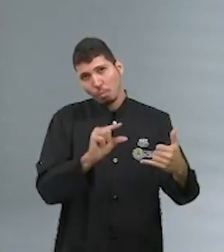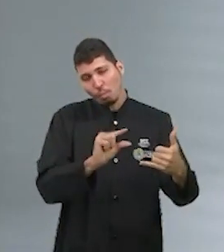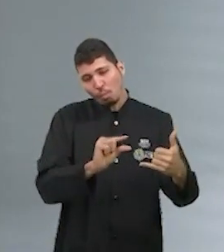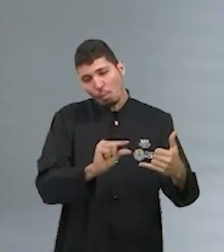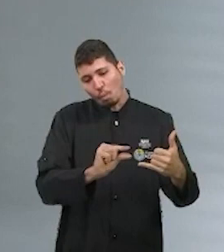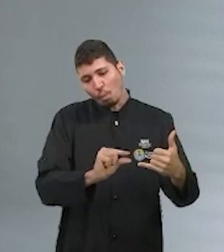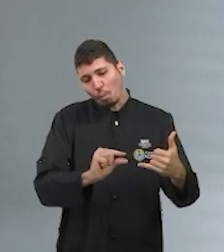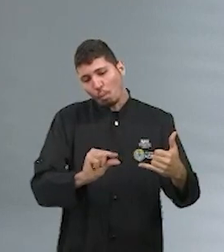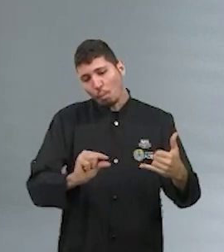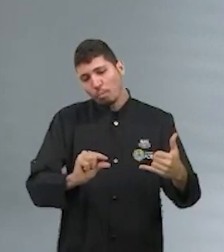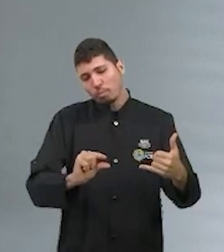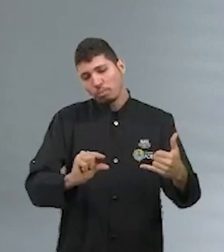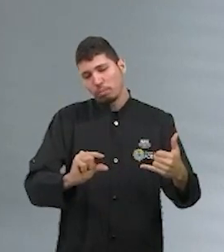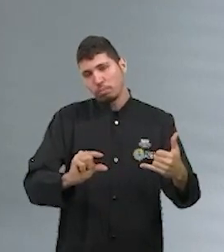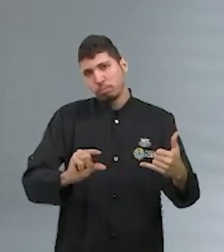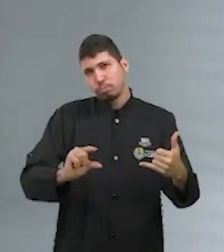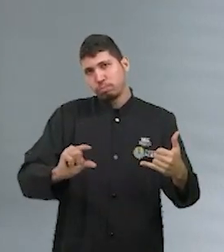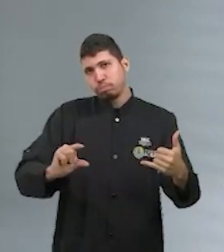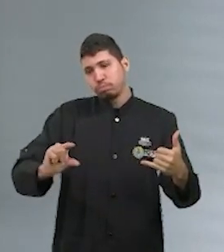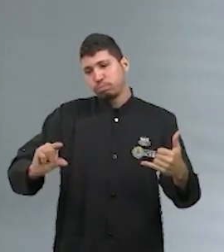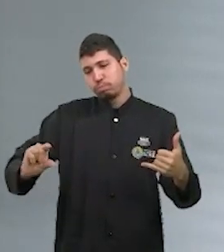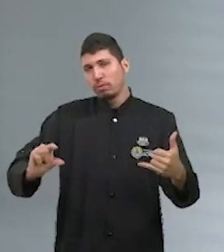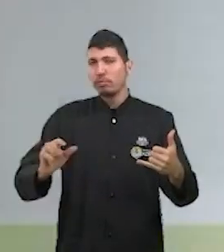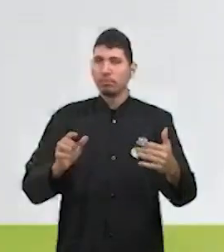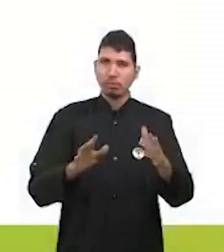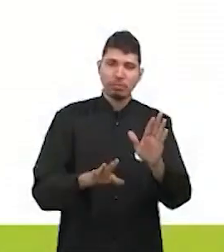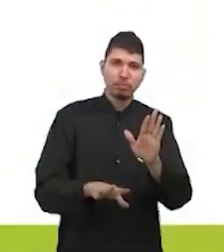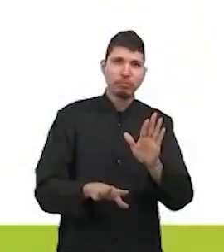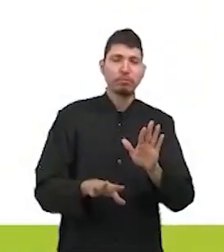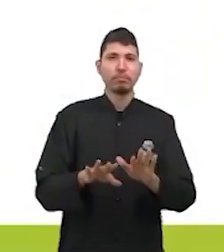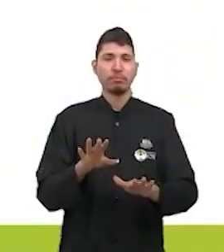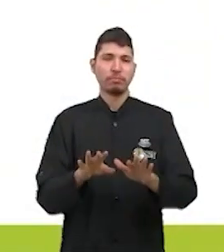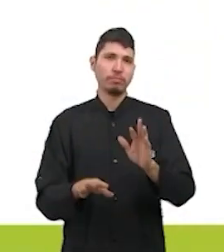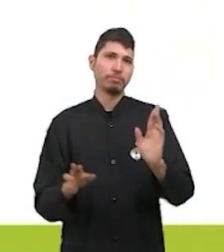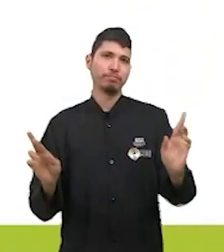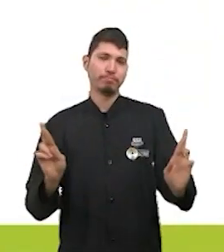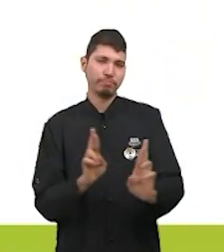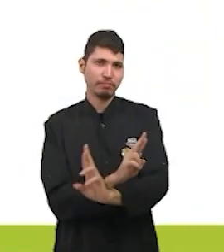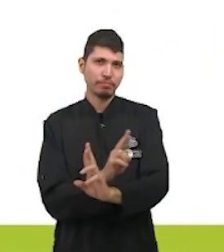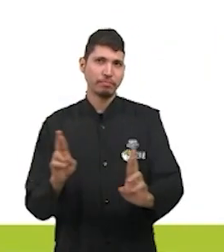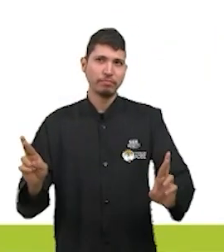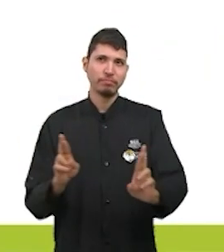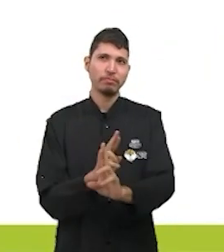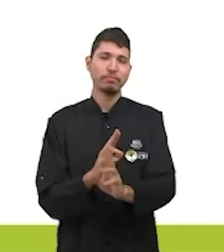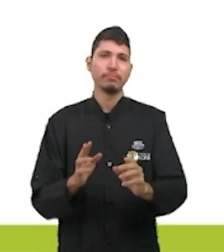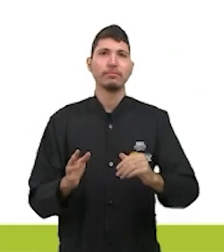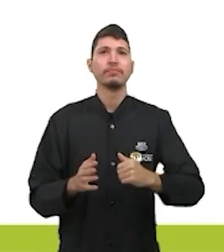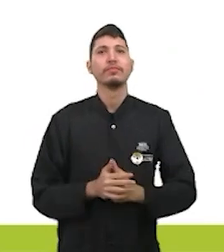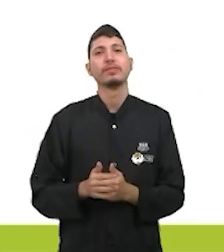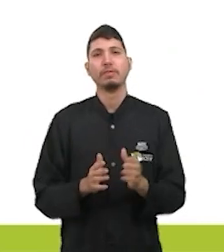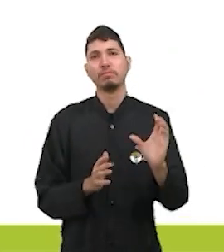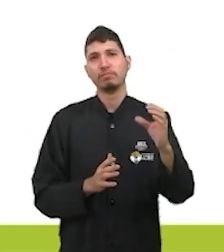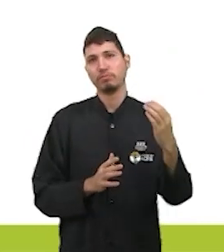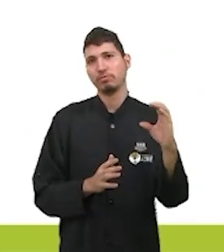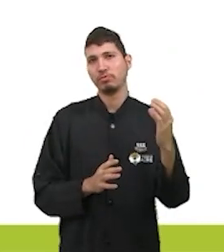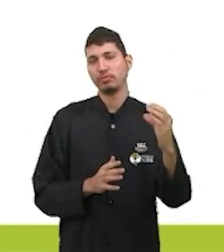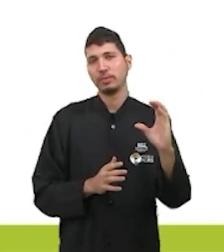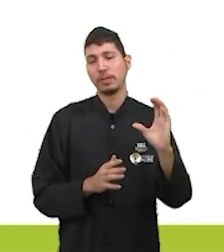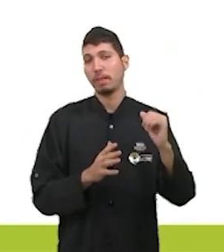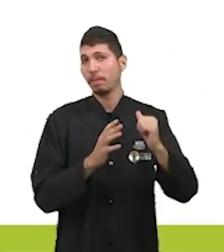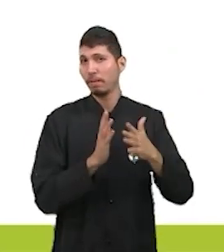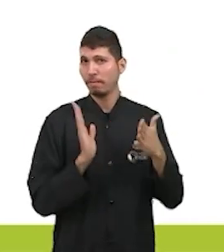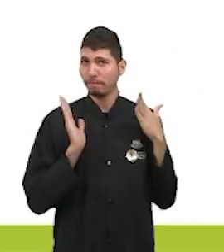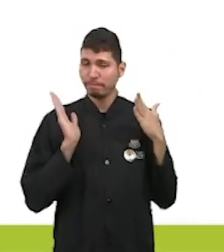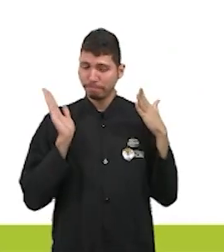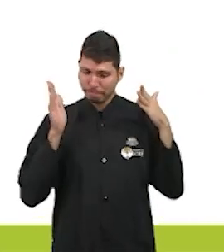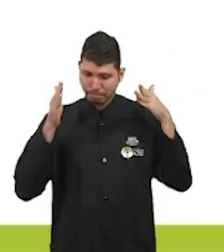outros resultados, que foi o que ele verificou. A nova fórmula é essa, já a gente vai conversar mais um pouco dela, mas eu trouxe aqui a imagem